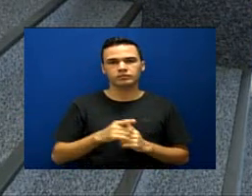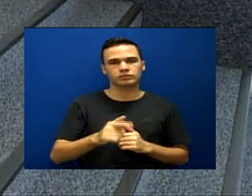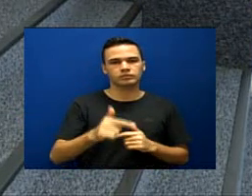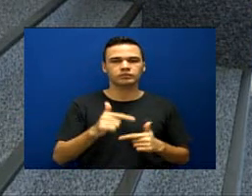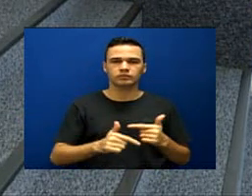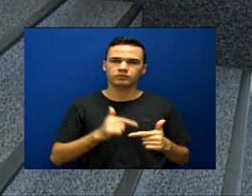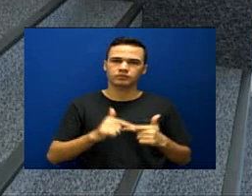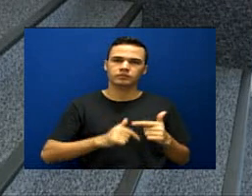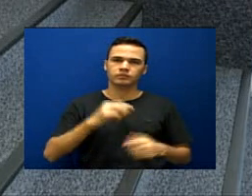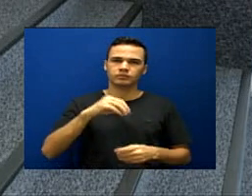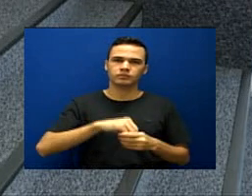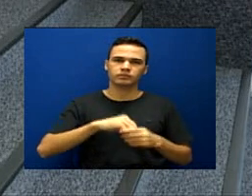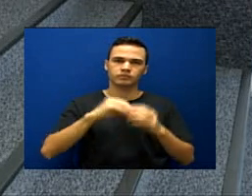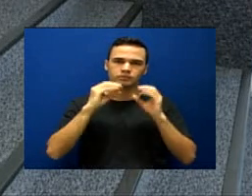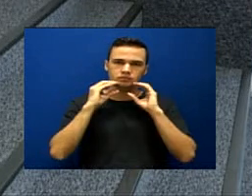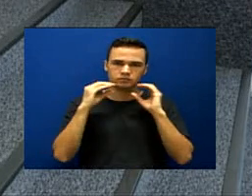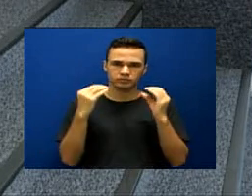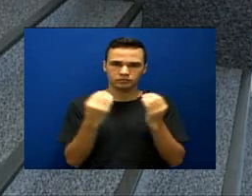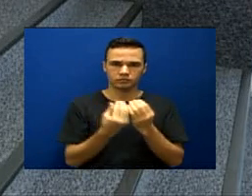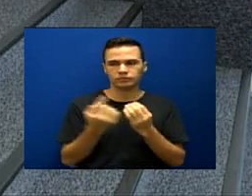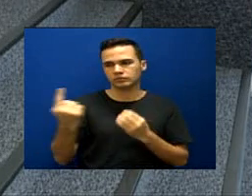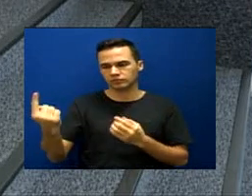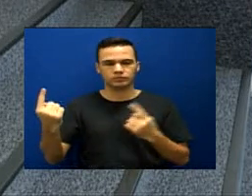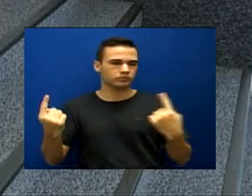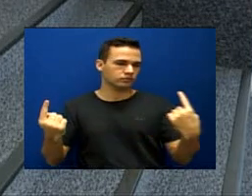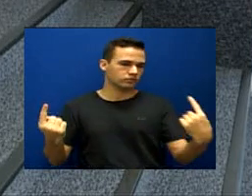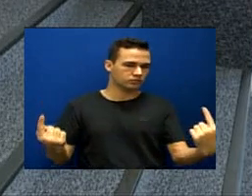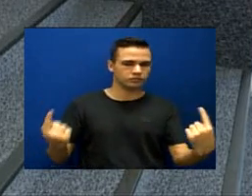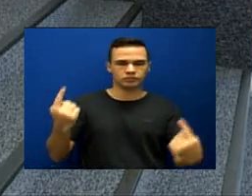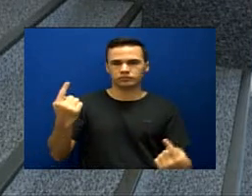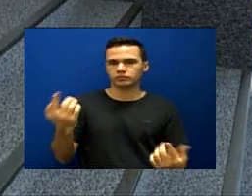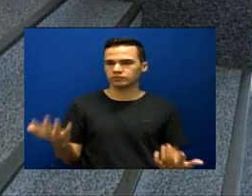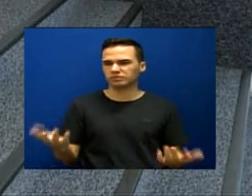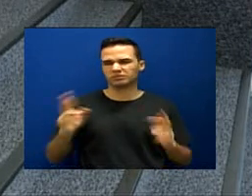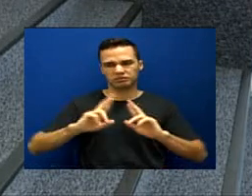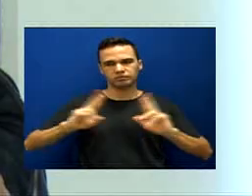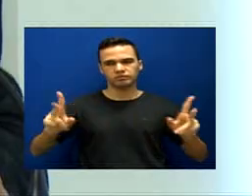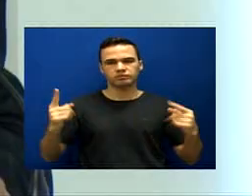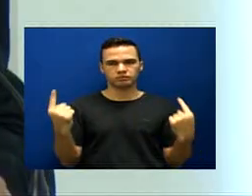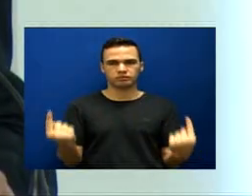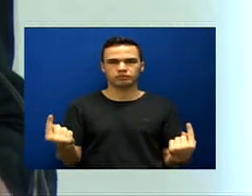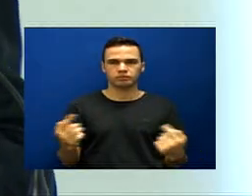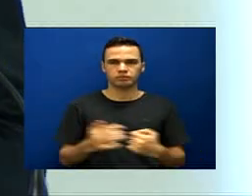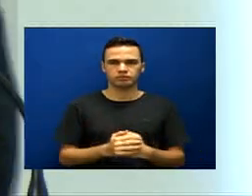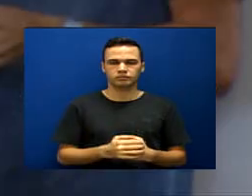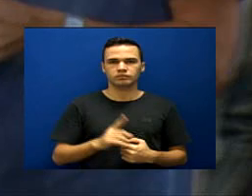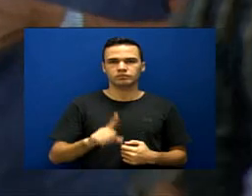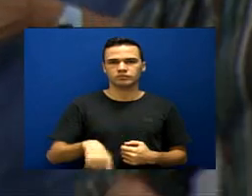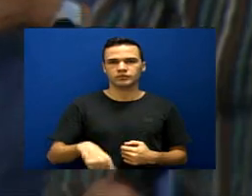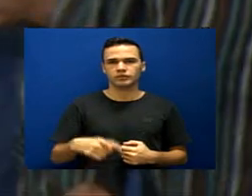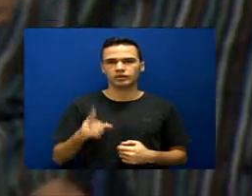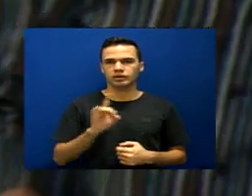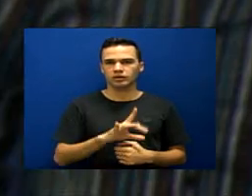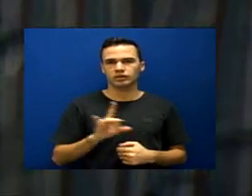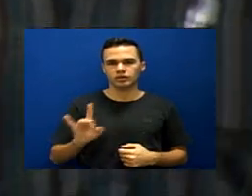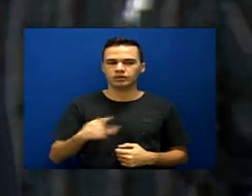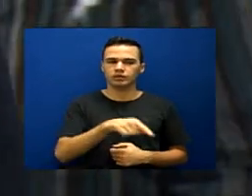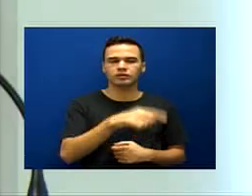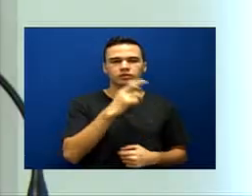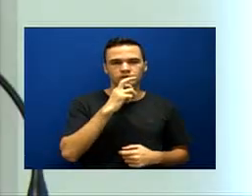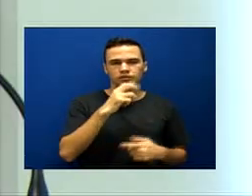muito tempo nessa casa. Uma coisa é uma coisa. Uma coisa é uma coisa, outra coisa é outra coisa. E aí, nós fazemos uma pele aberta. Que a nossa cidade